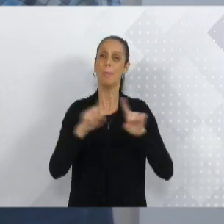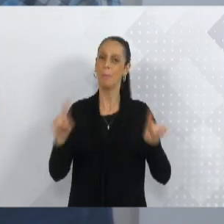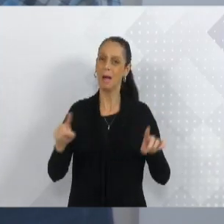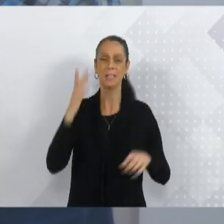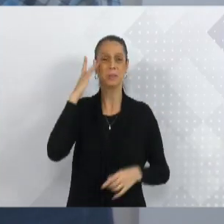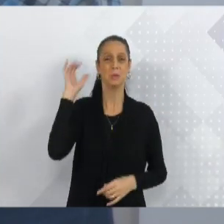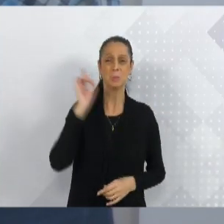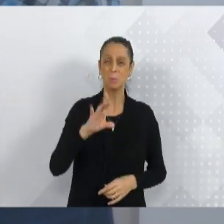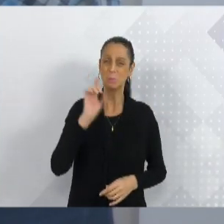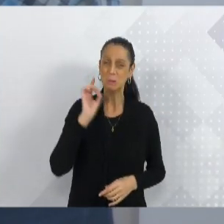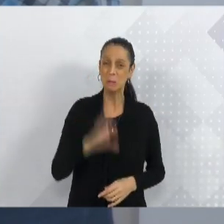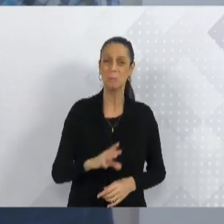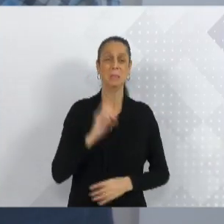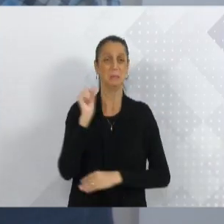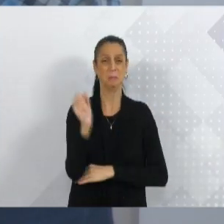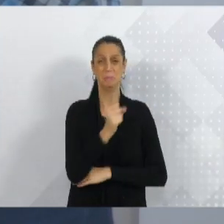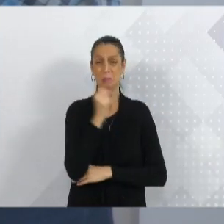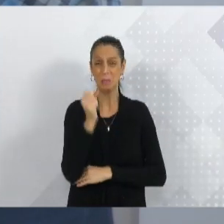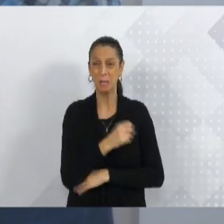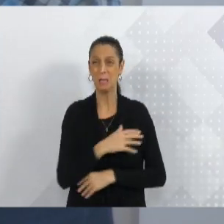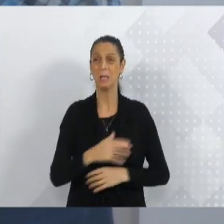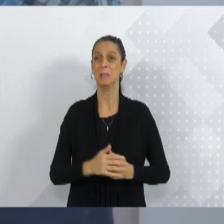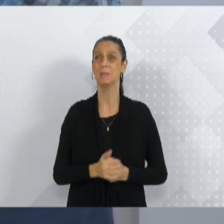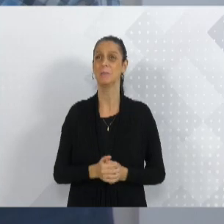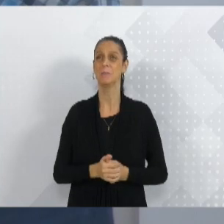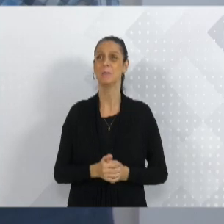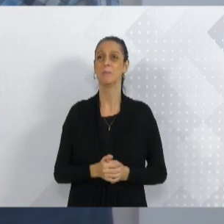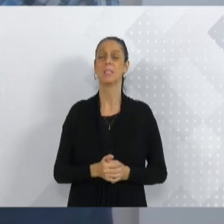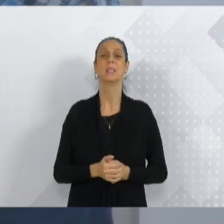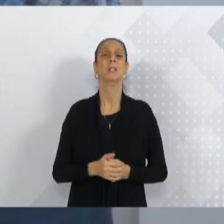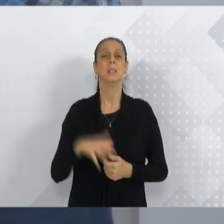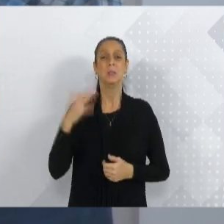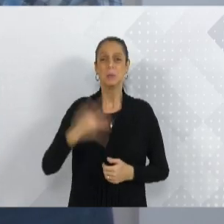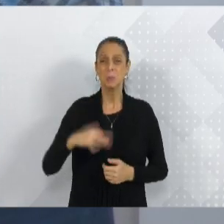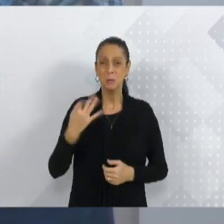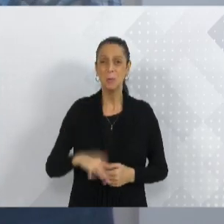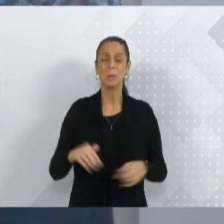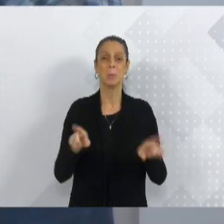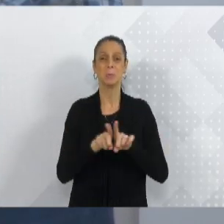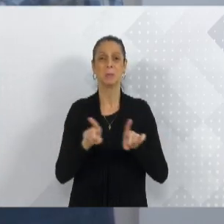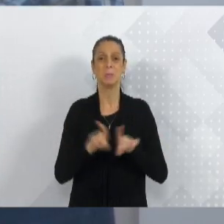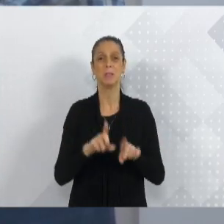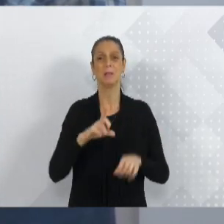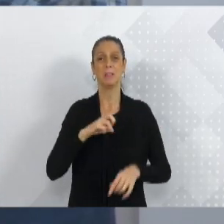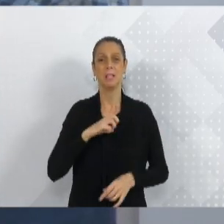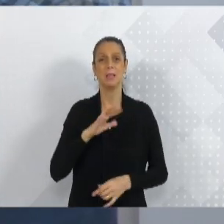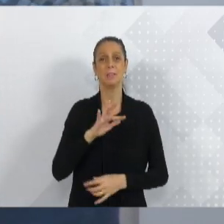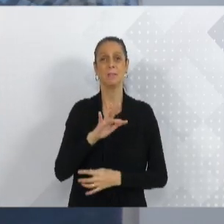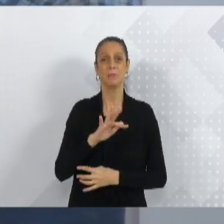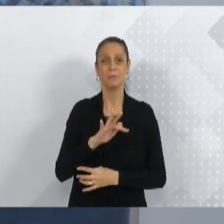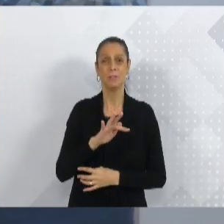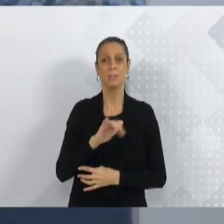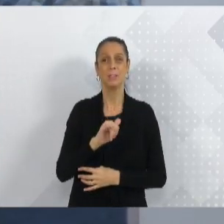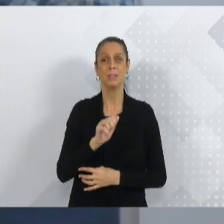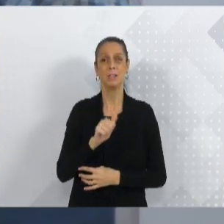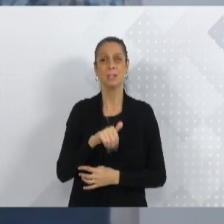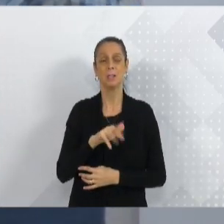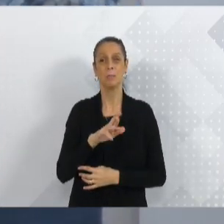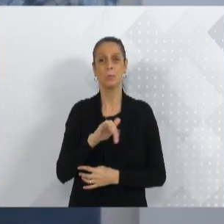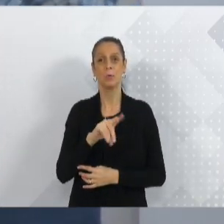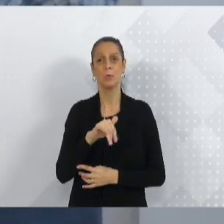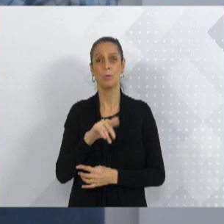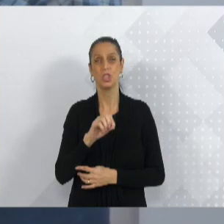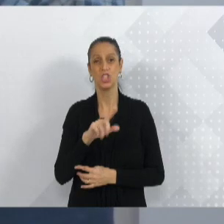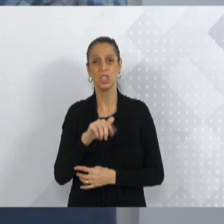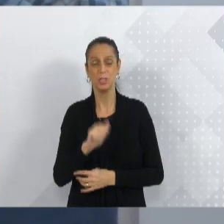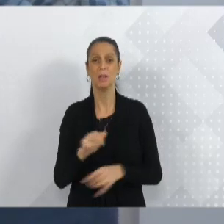dor de cabeça crônica, com dor crônica sendo diagnosticado com fibromialgia, com